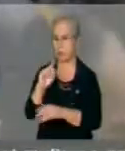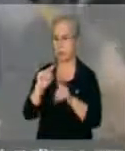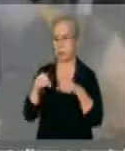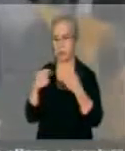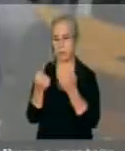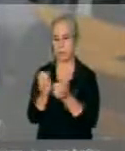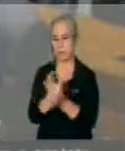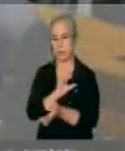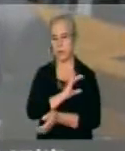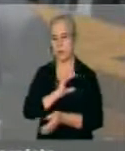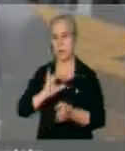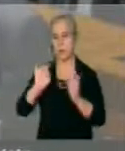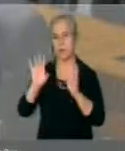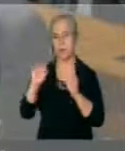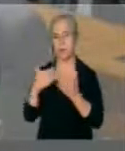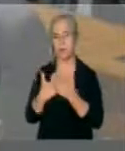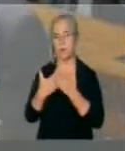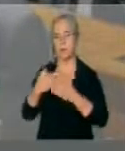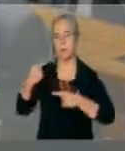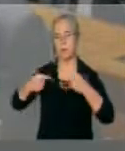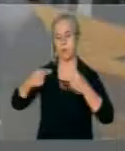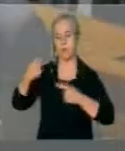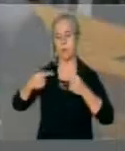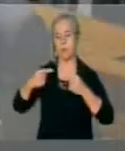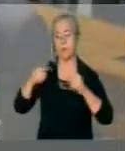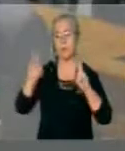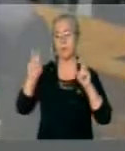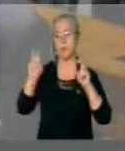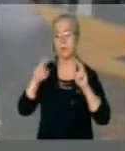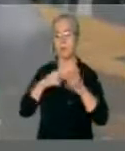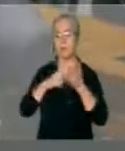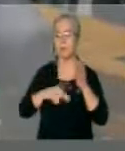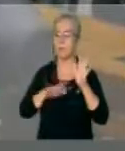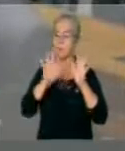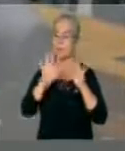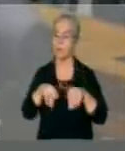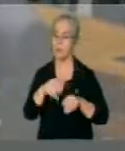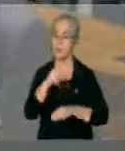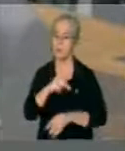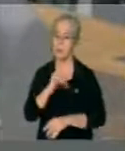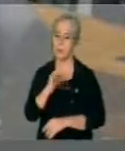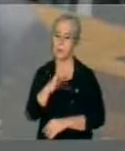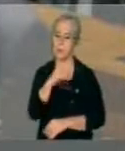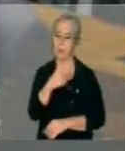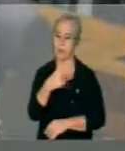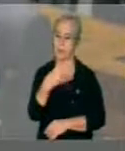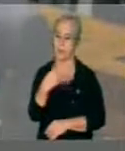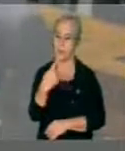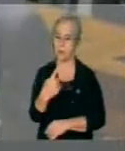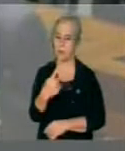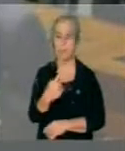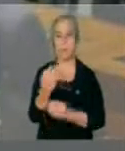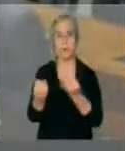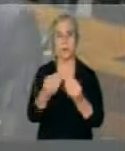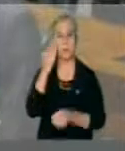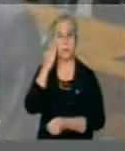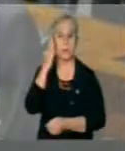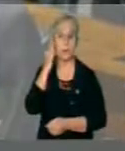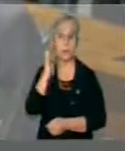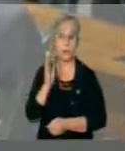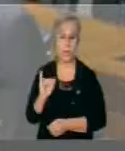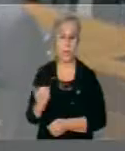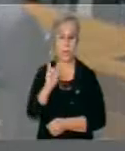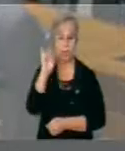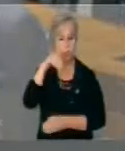da comissão especial para tratar da redação final da 241. E, como se sabe, é